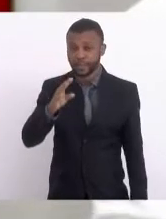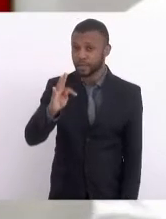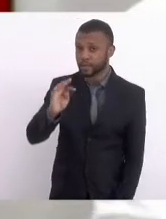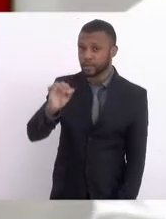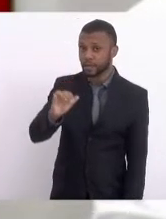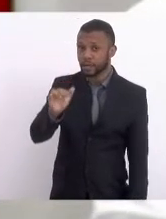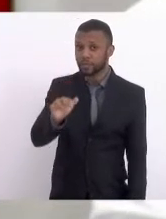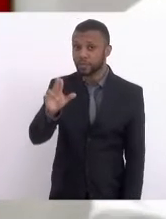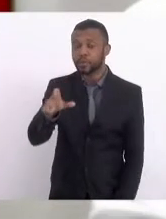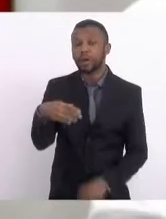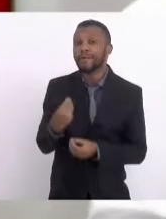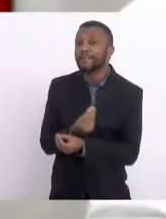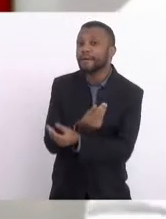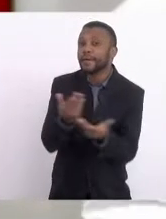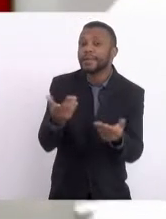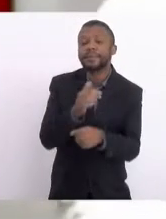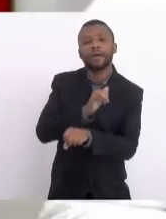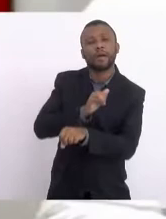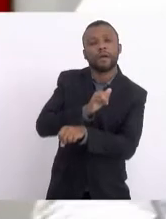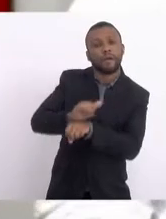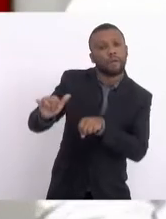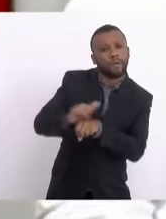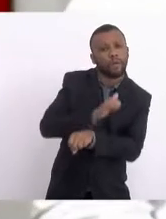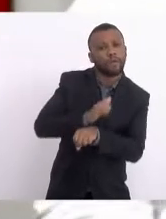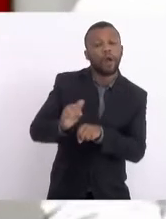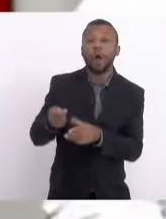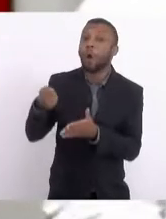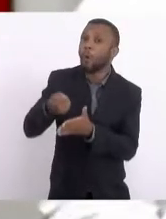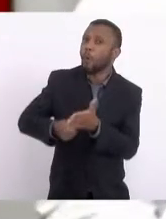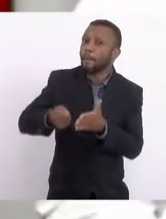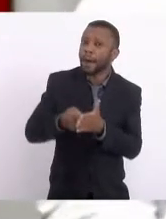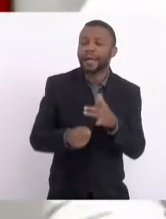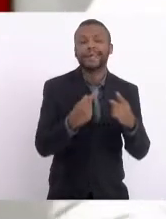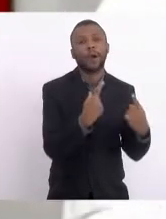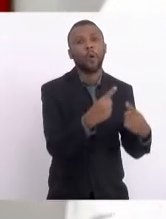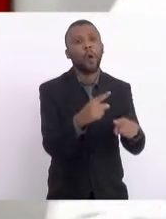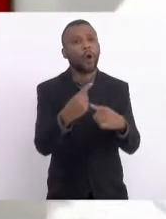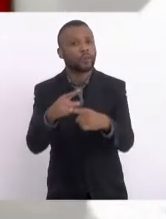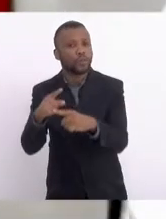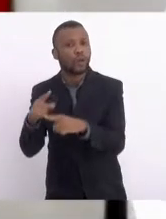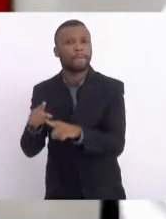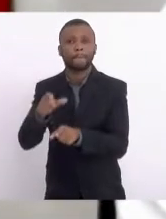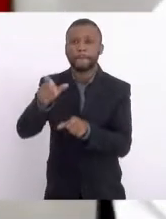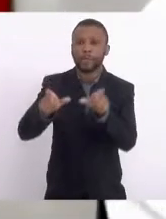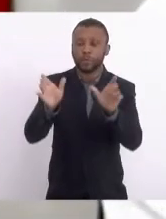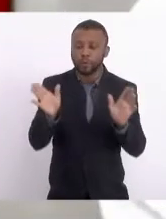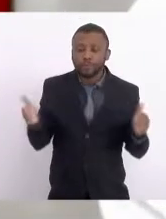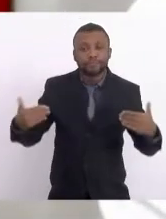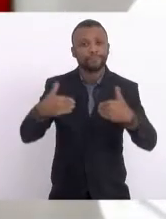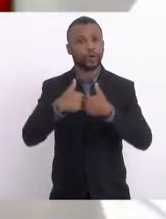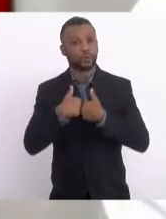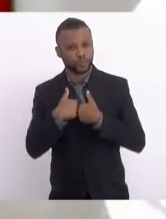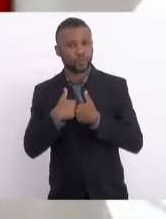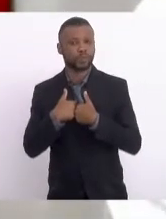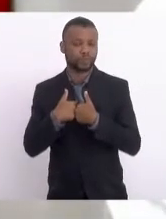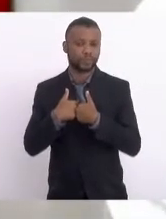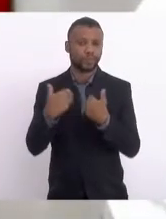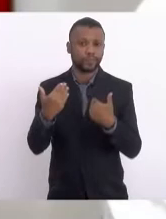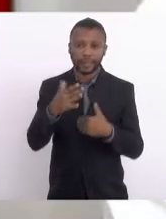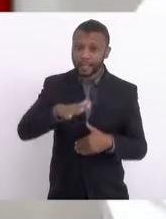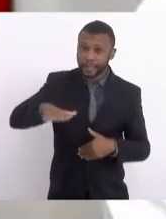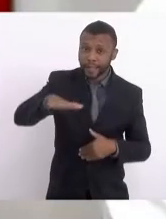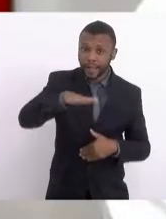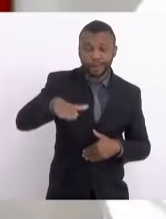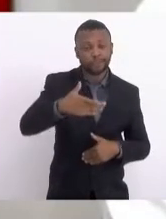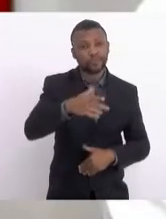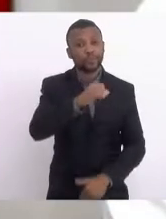de combate à discriminação contra pessoas com transtorno de espectro autista, TEA, no âmbito do Estado